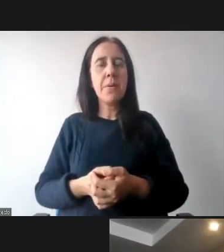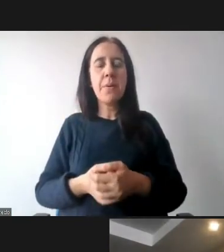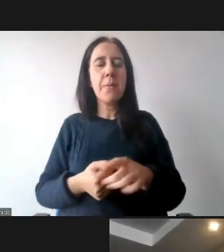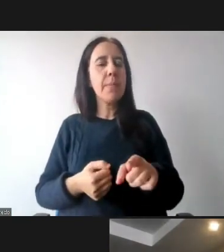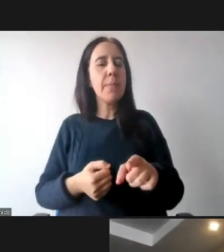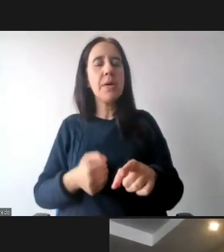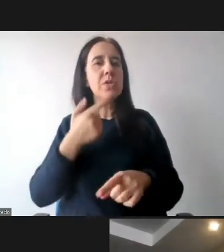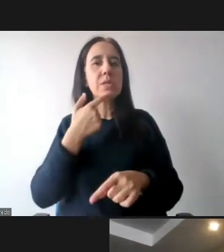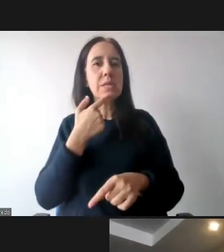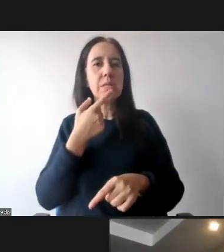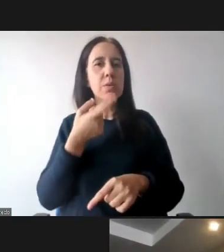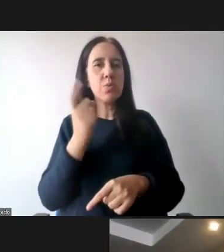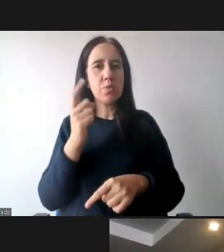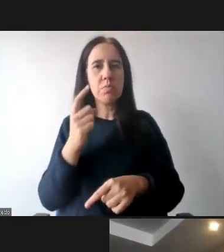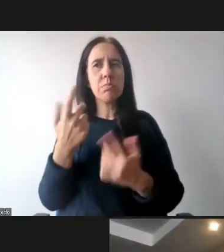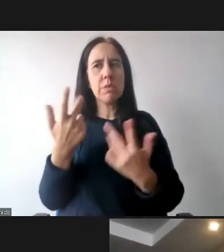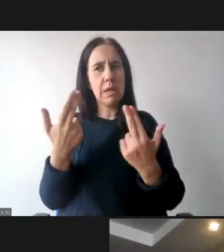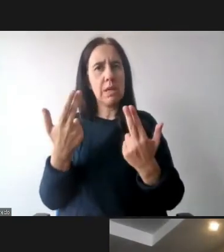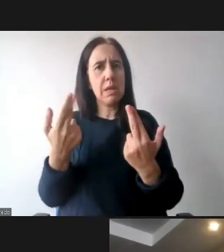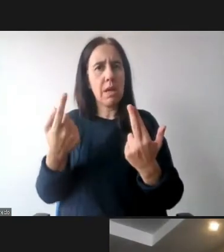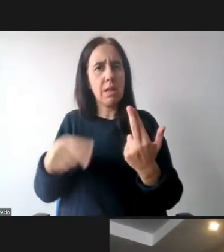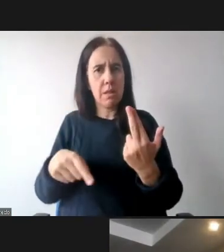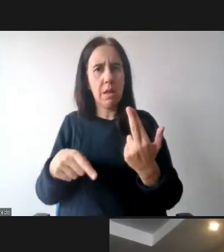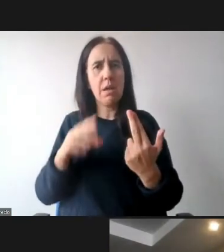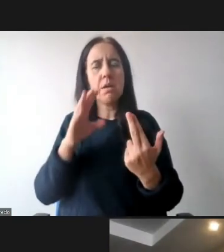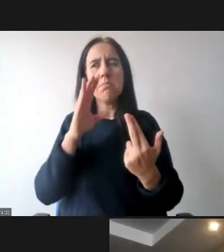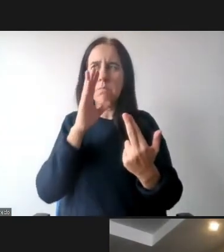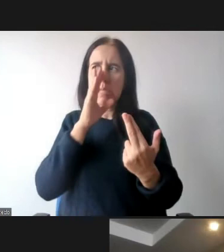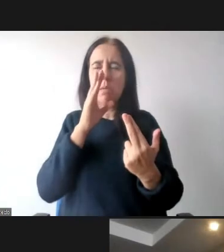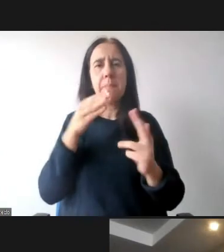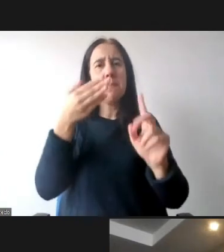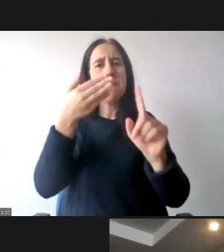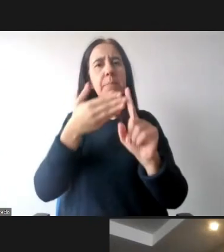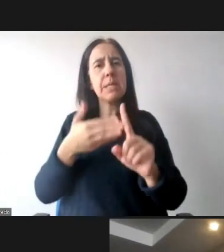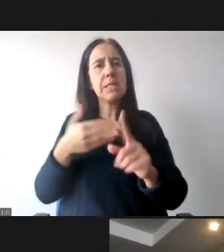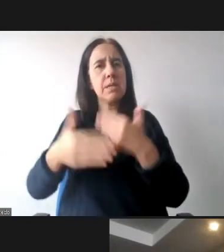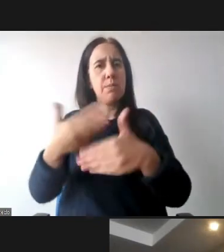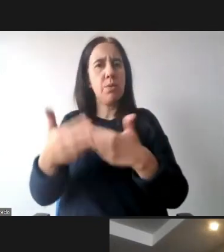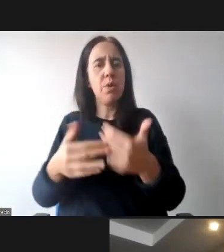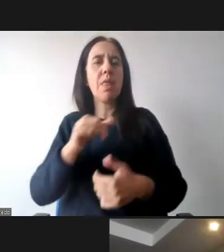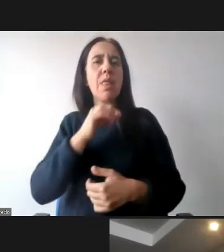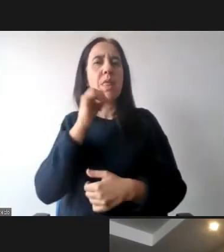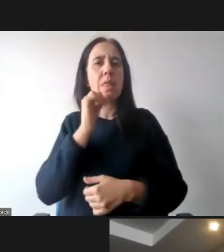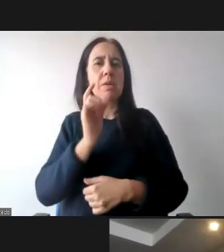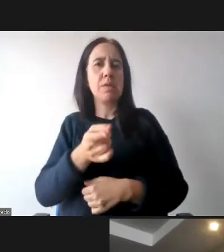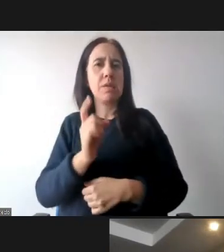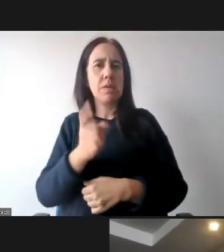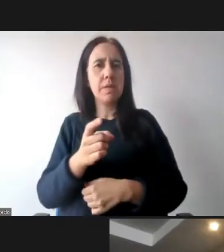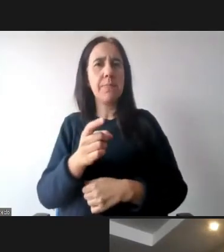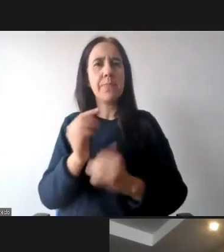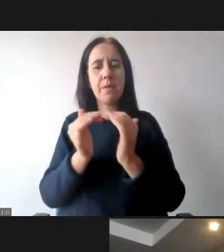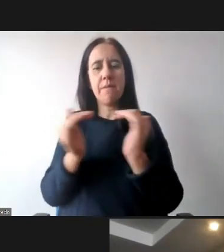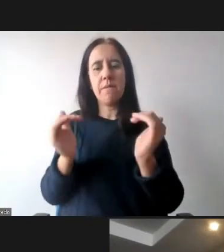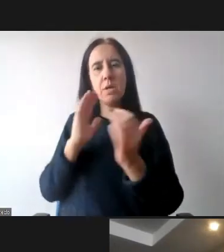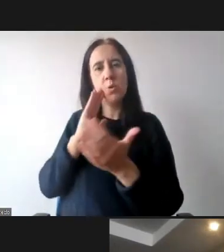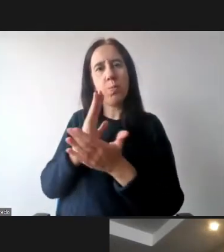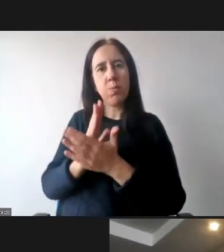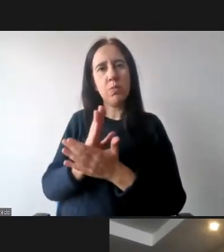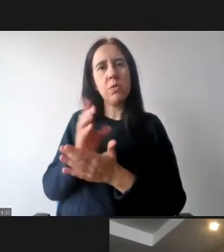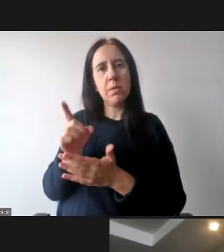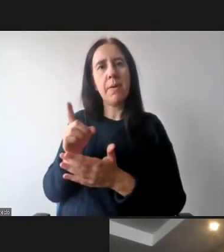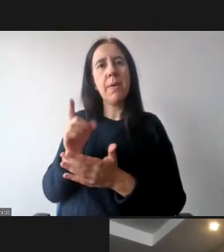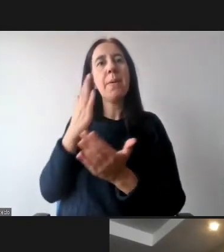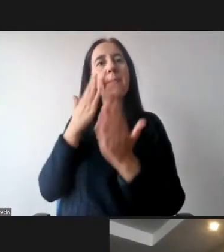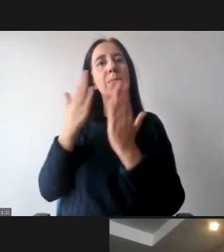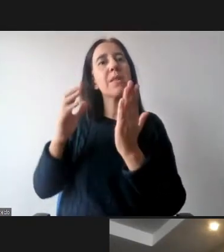haja críticas à aplicação deste princípio, muitas vezes dirigidas à última fase do teste de